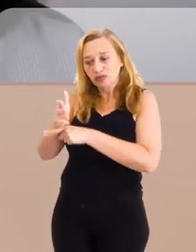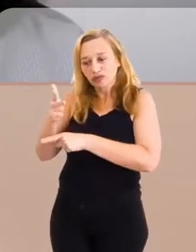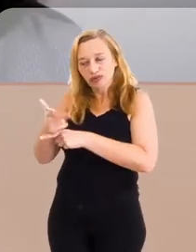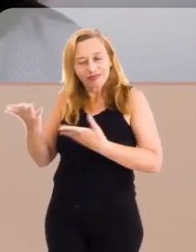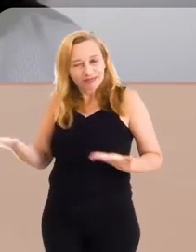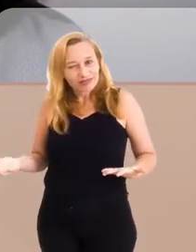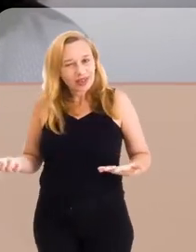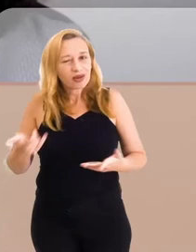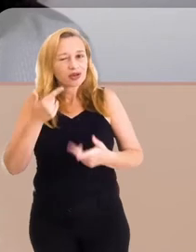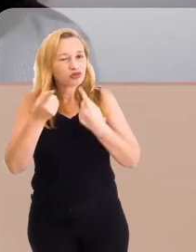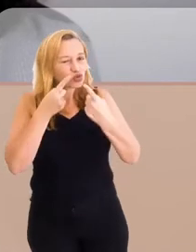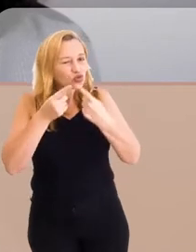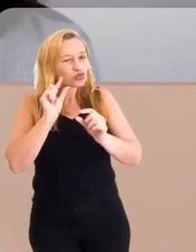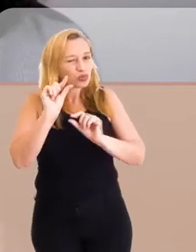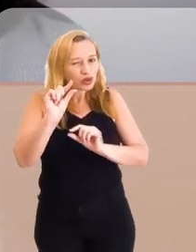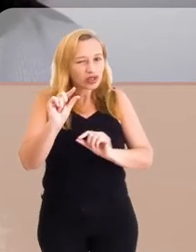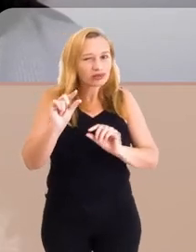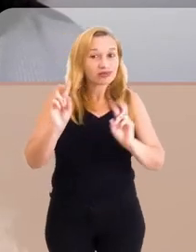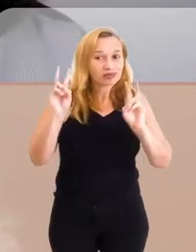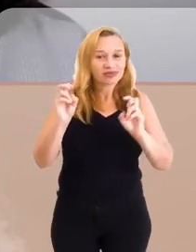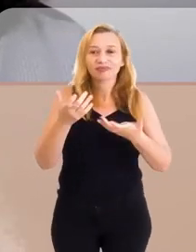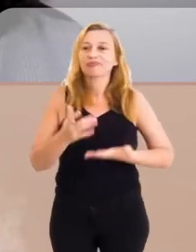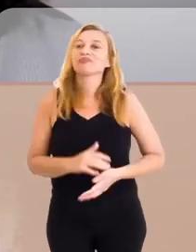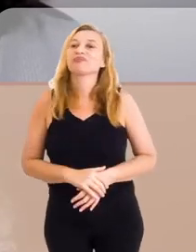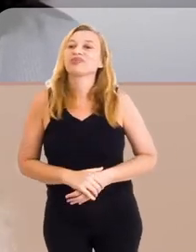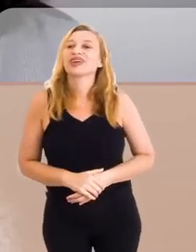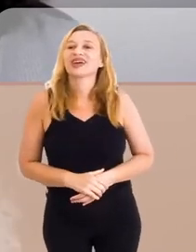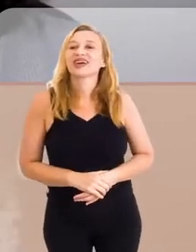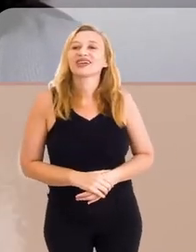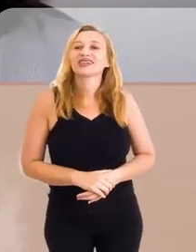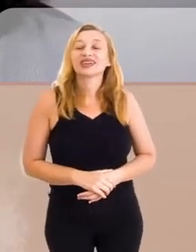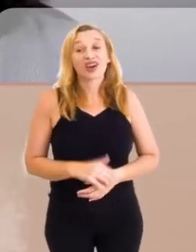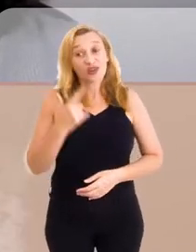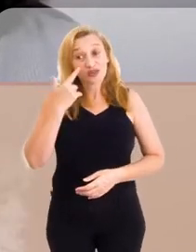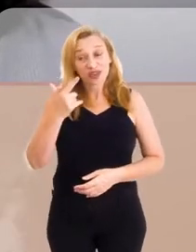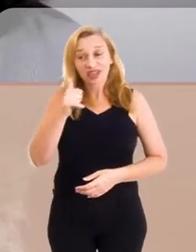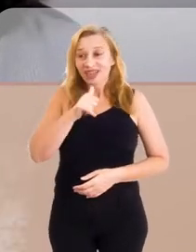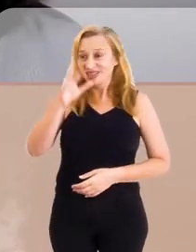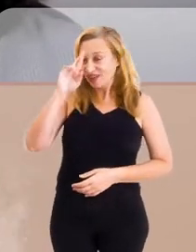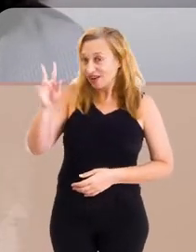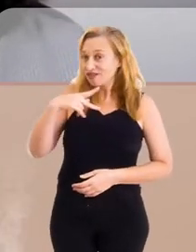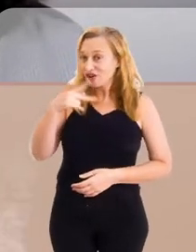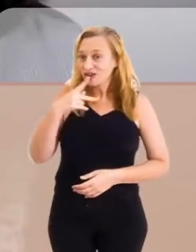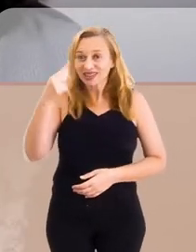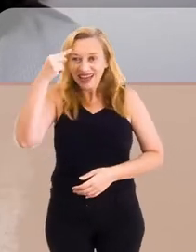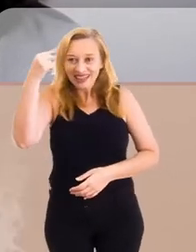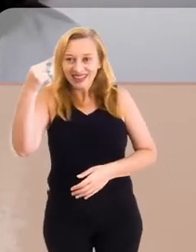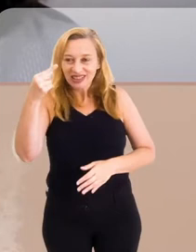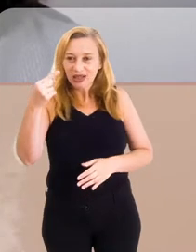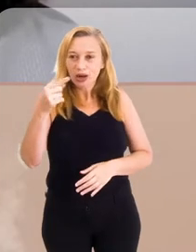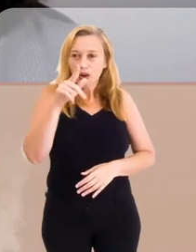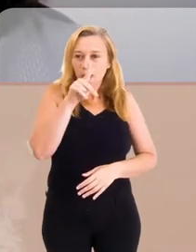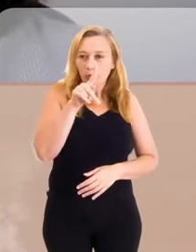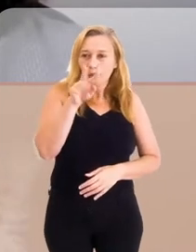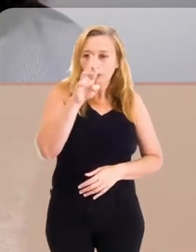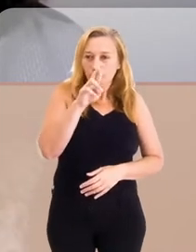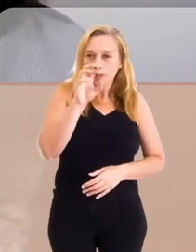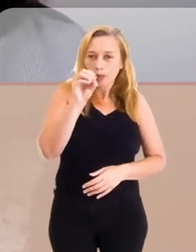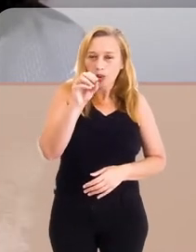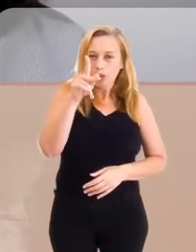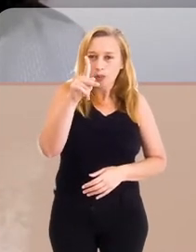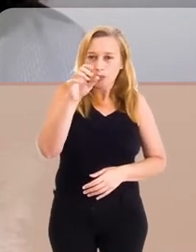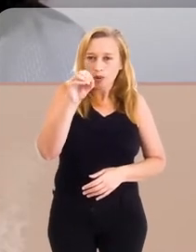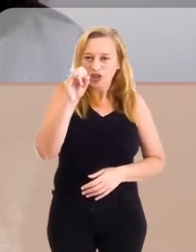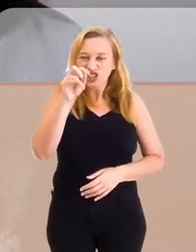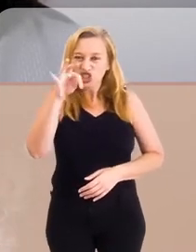eu assisti nos seus vídeos, para a gente discutir um pouquinho sobre eles. Eu vi que a senhora fala muito da ideia de